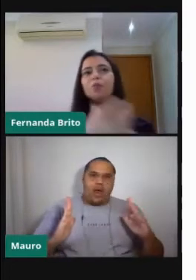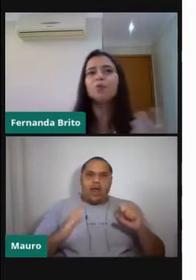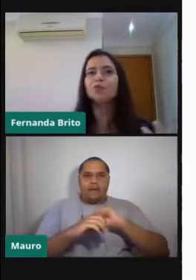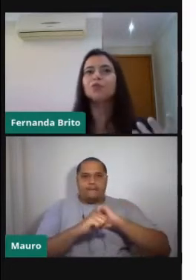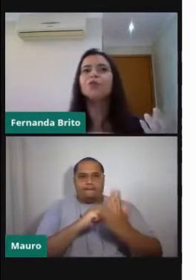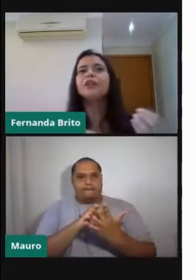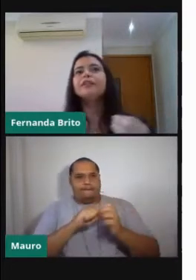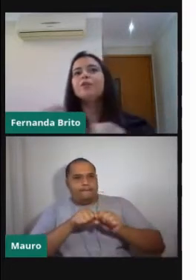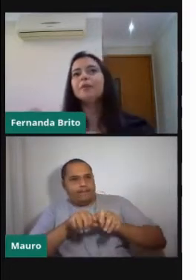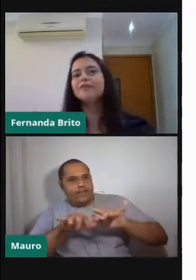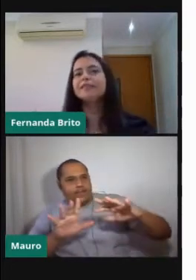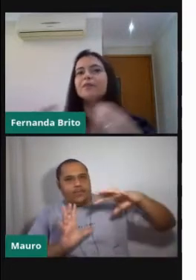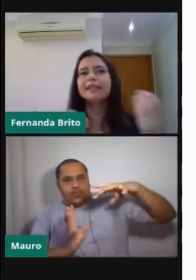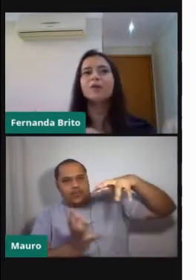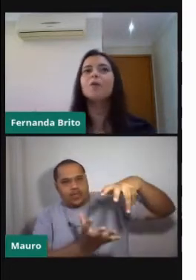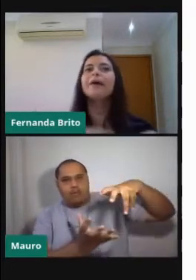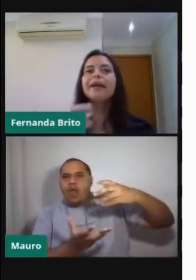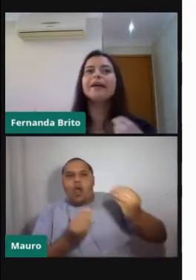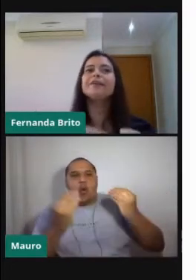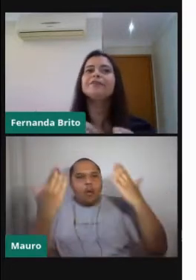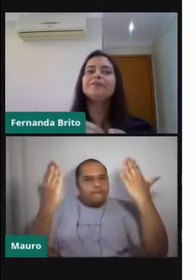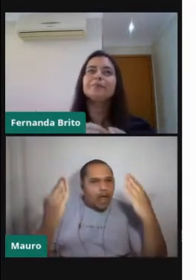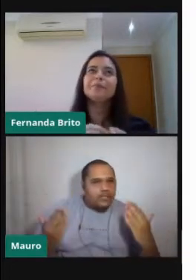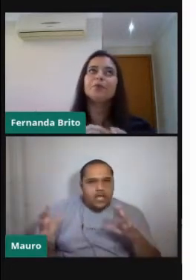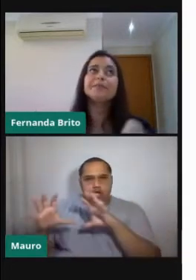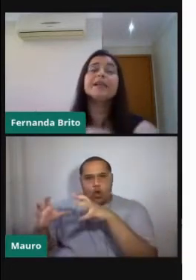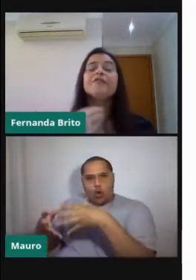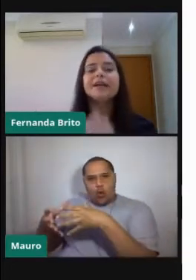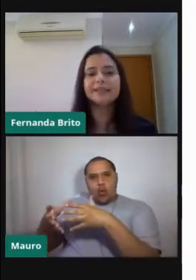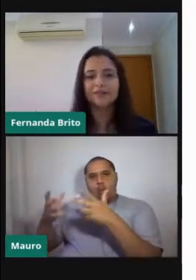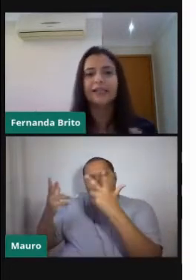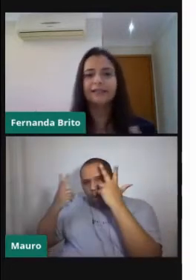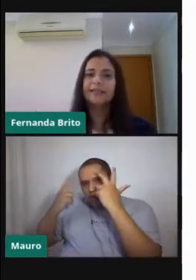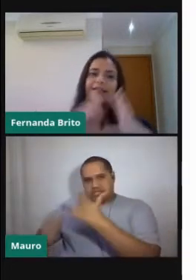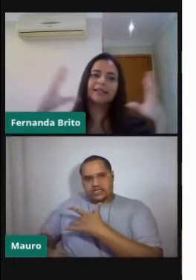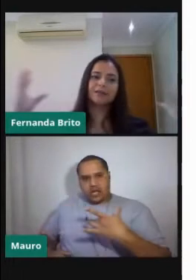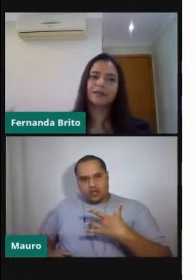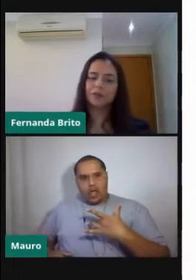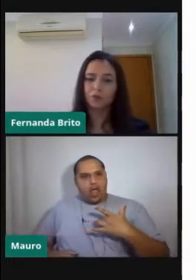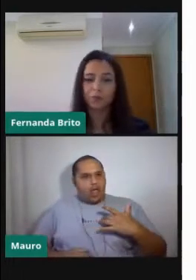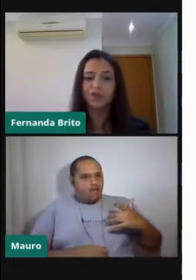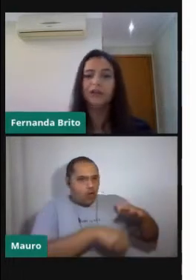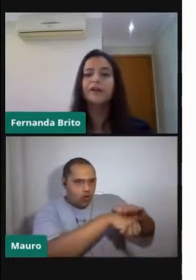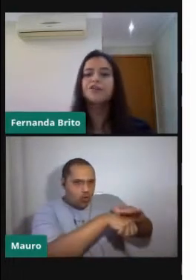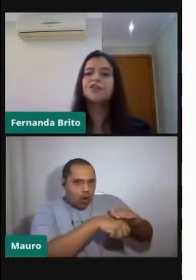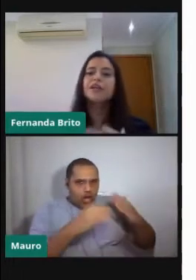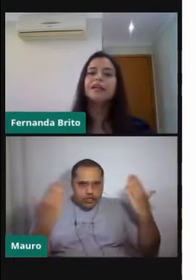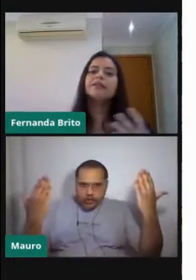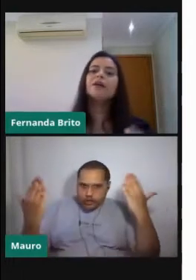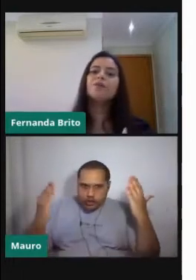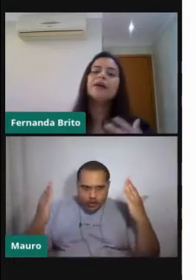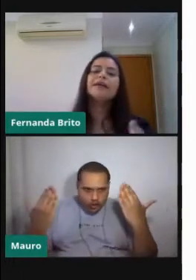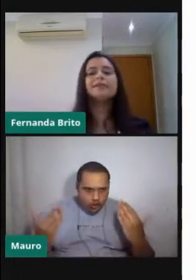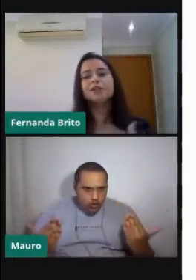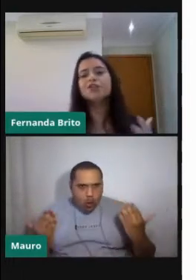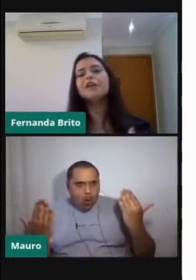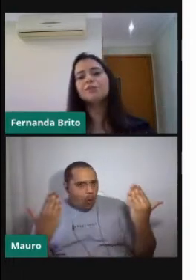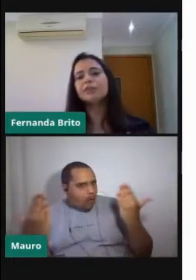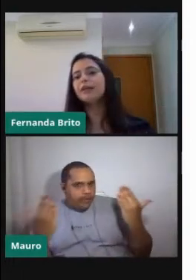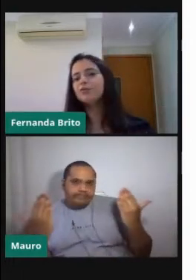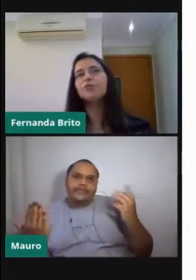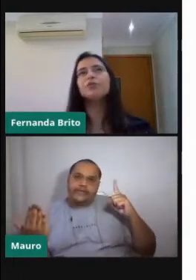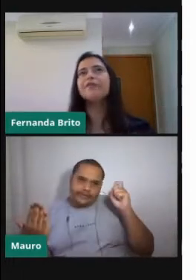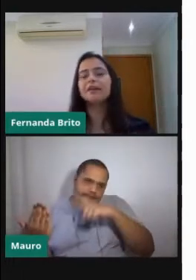né, ter o grupo controle, como é que você consegue comparar e observar essa evidência? É necessário que tenham grupos grandes, então,